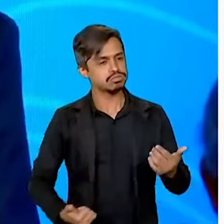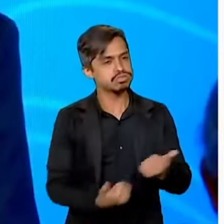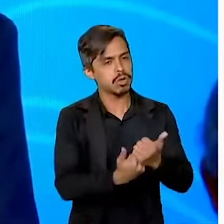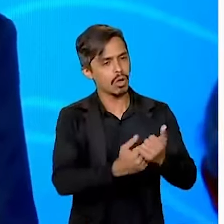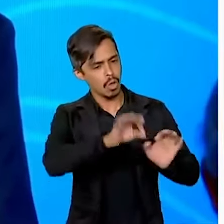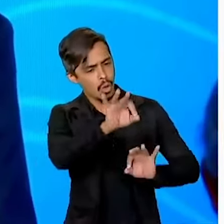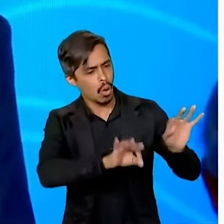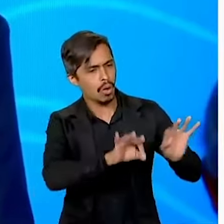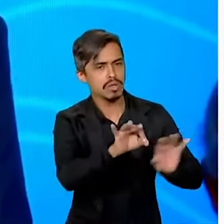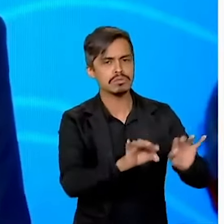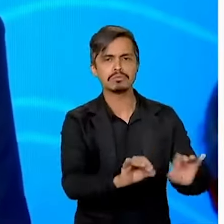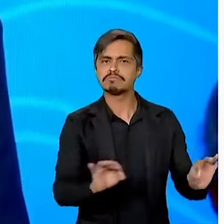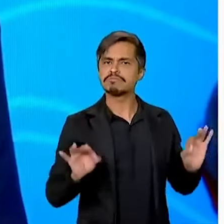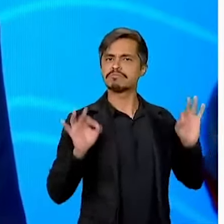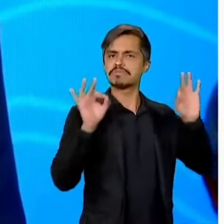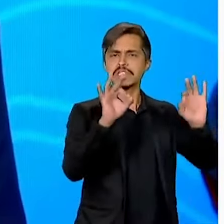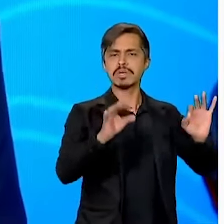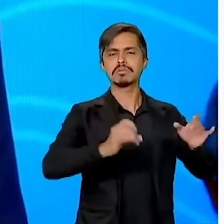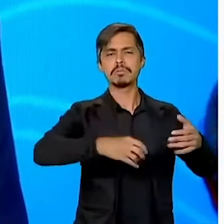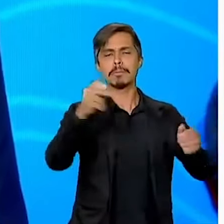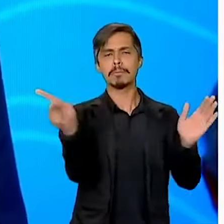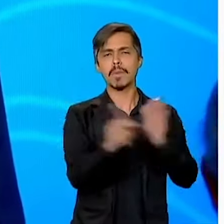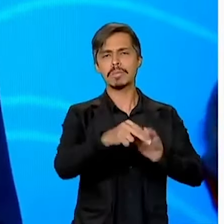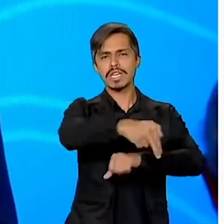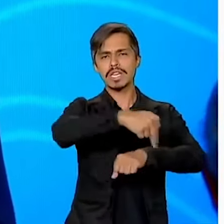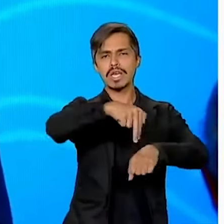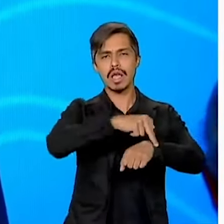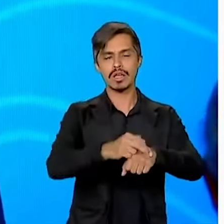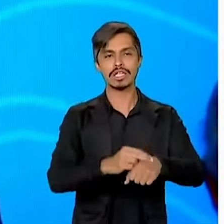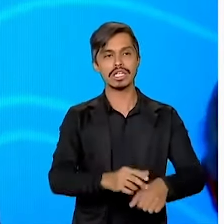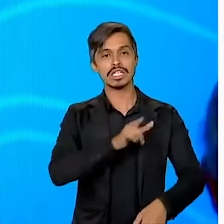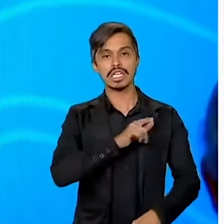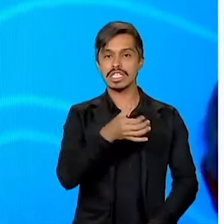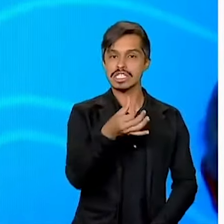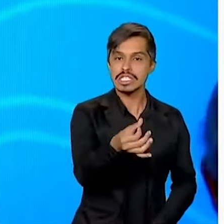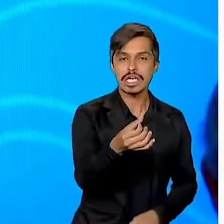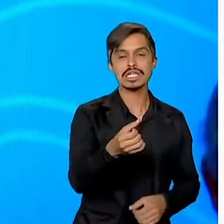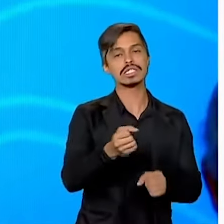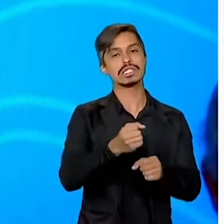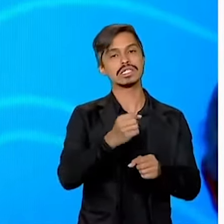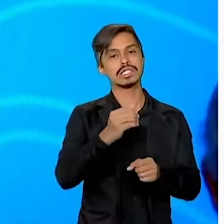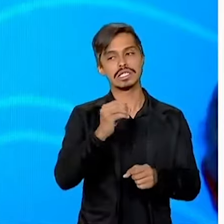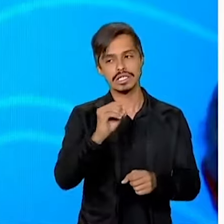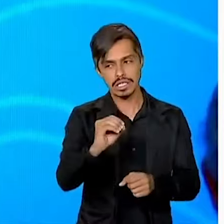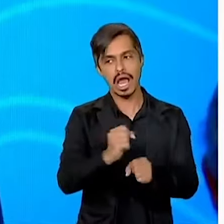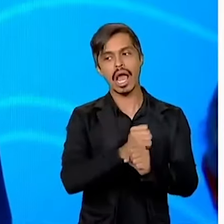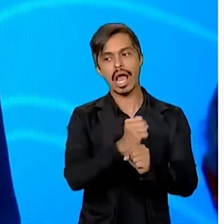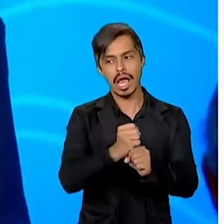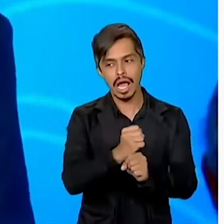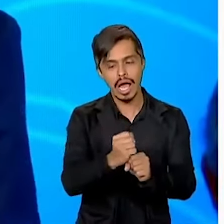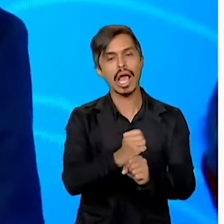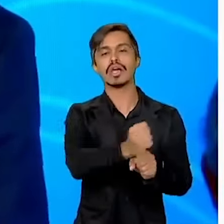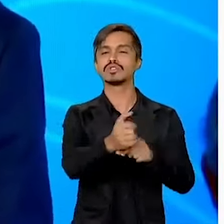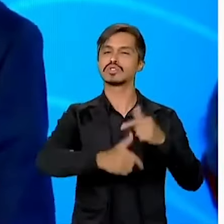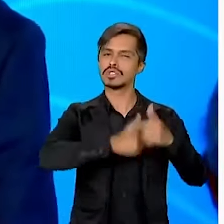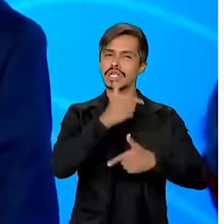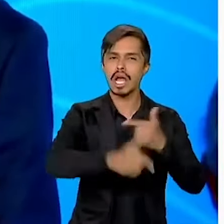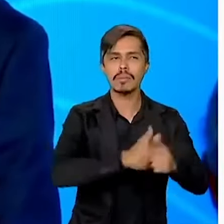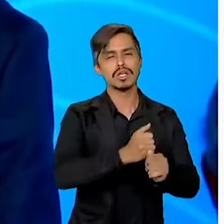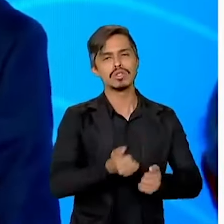se tornou uma potência legitimamente nacional, com 6 décadas de bons serviços prestados em todo o